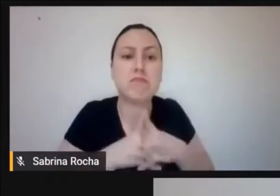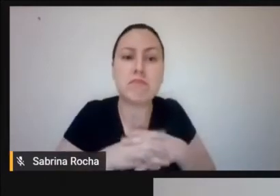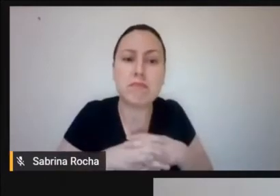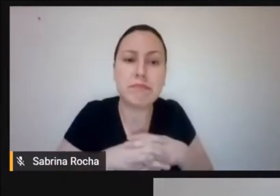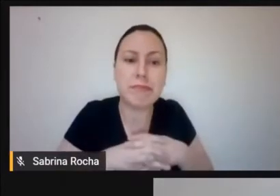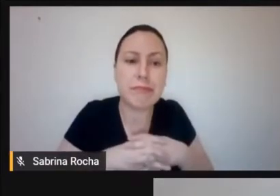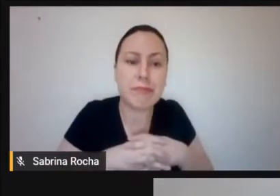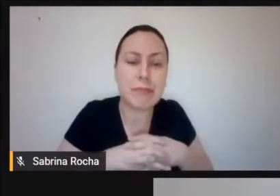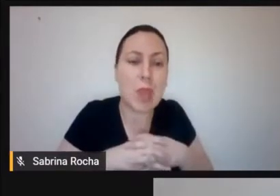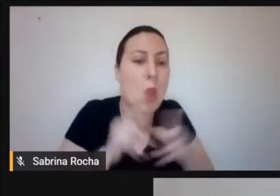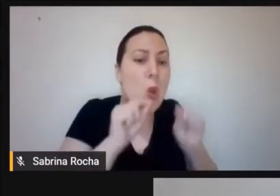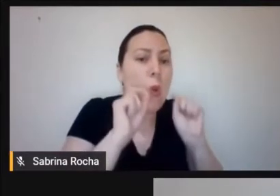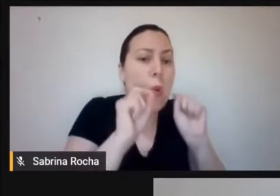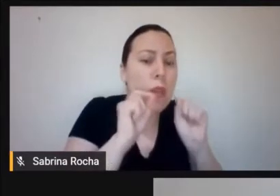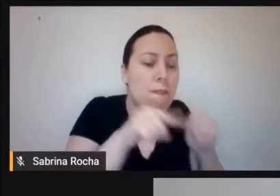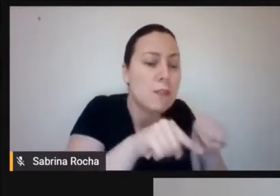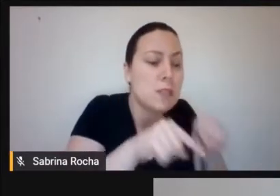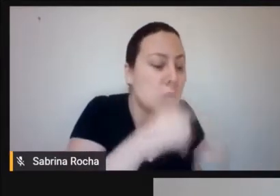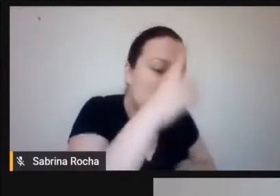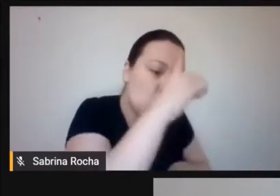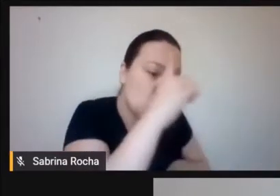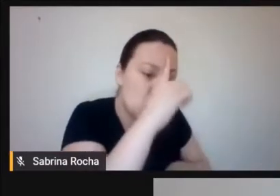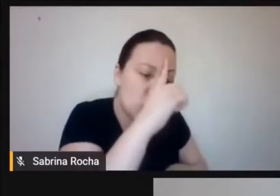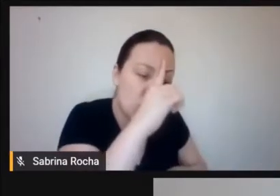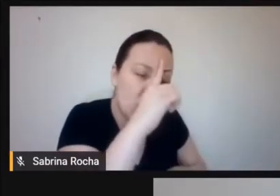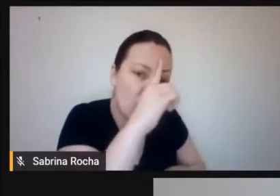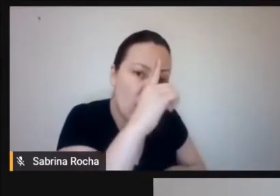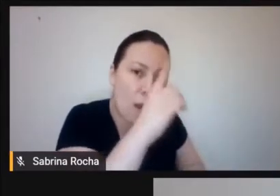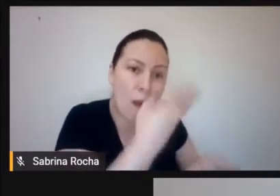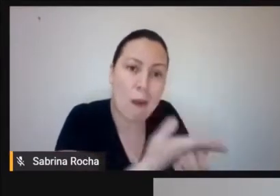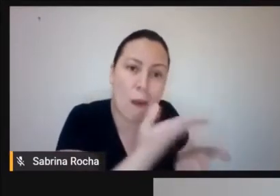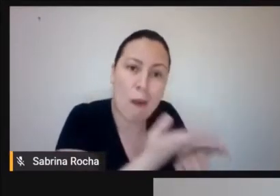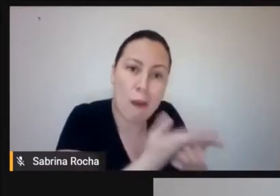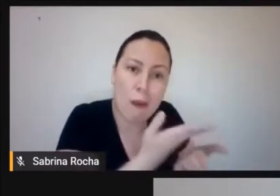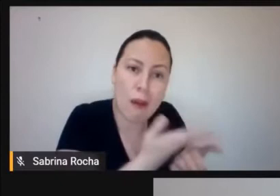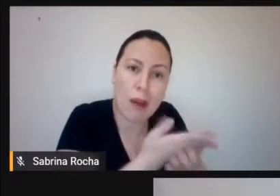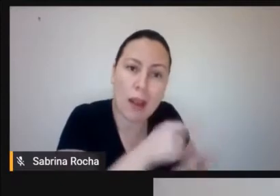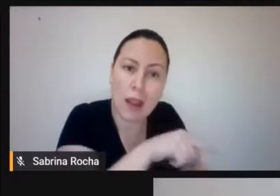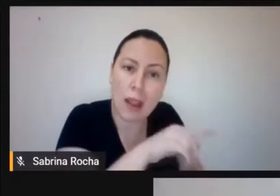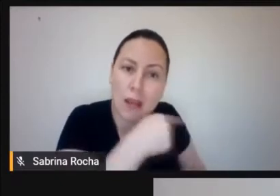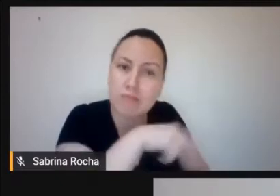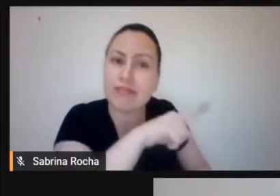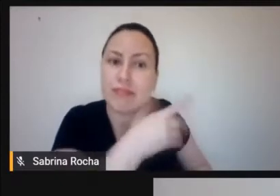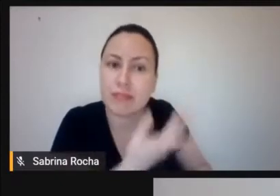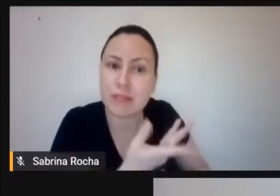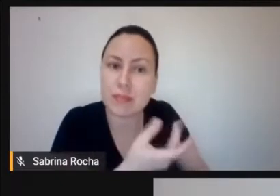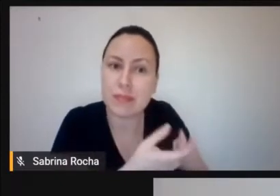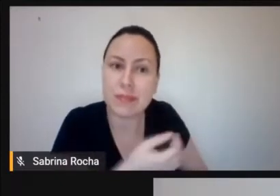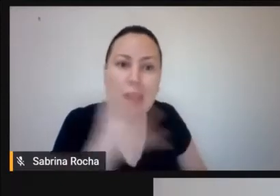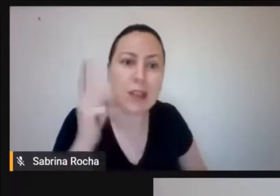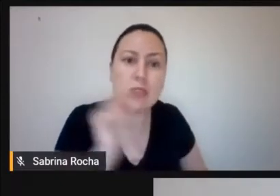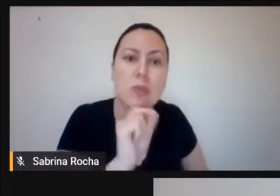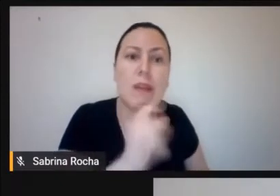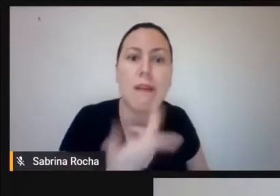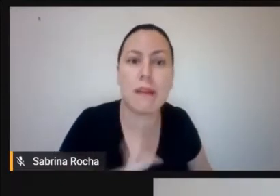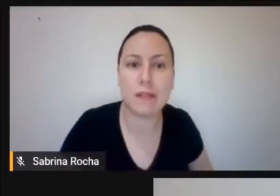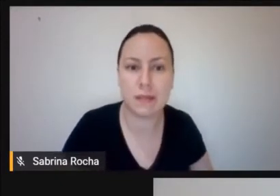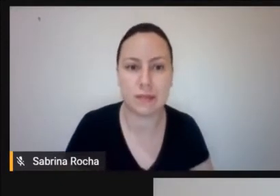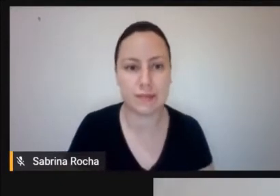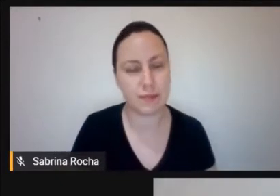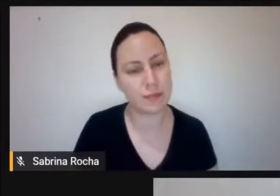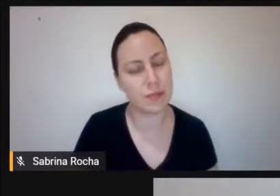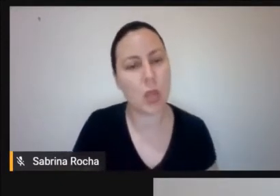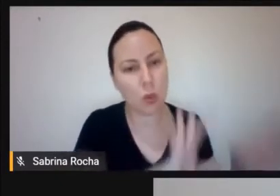vocês acham de ir para a escola todo dia? Fazer essa pergunta para 200, 300 crianças de diferentes contextos